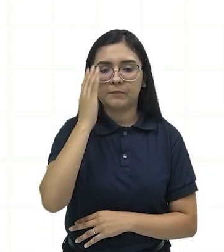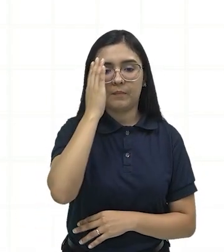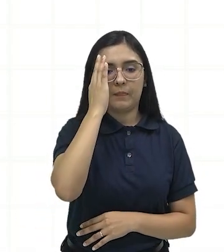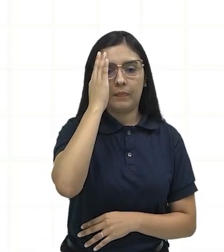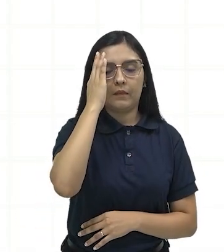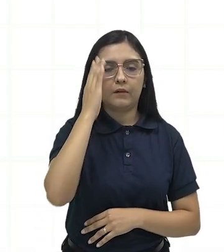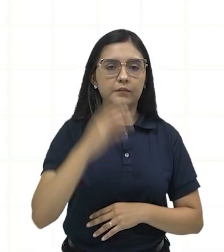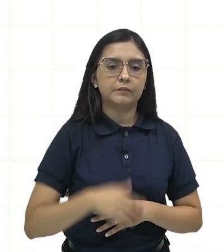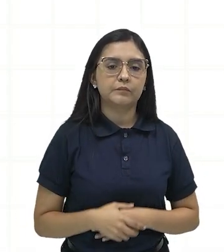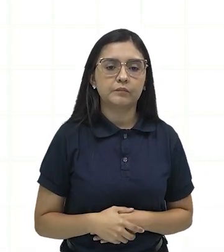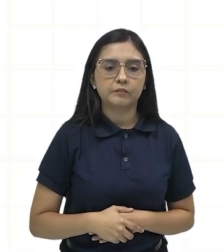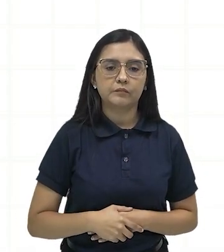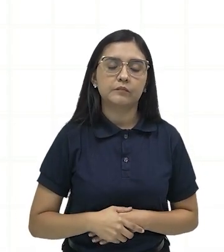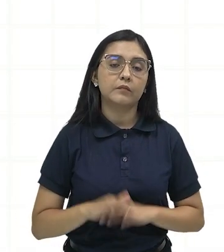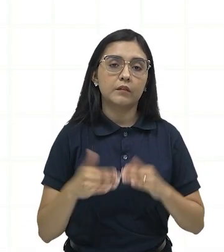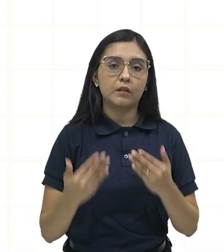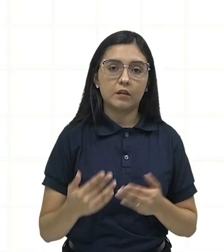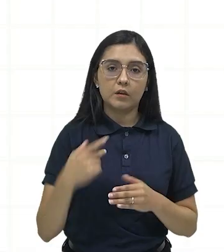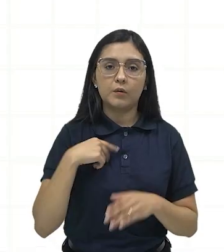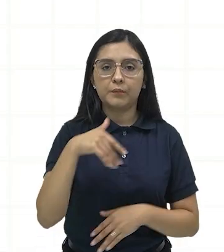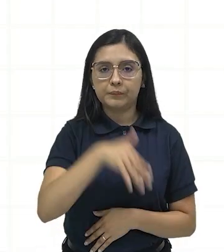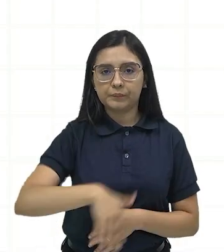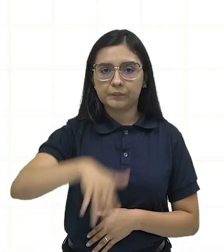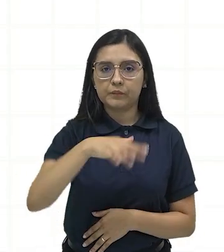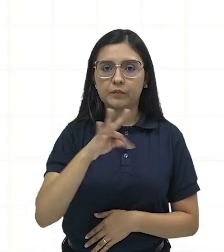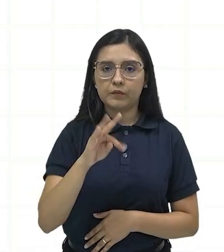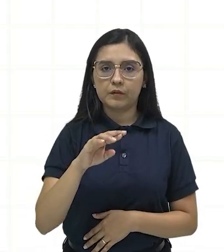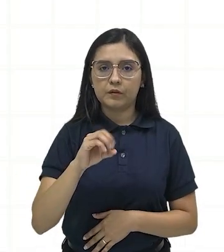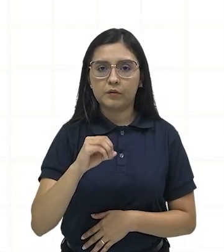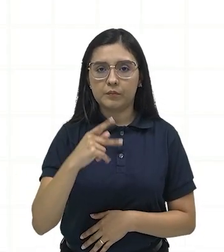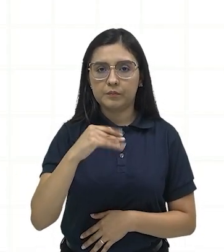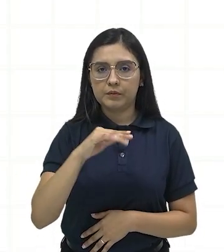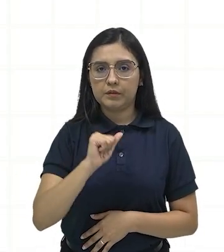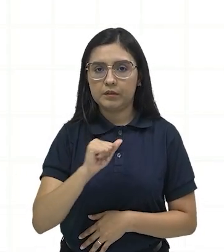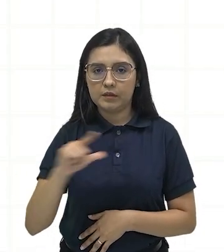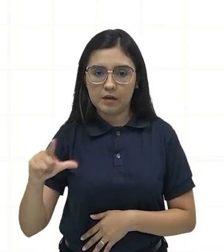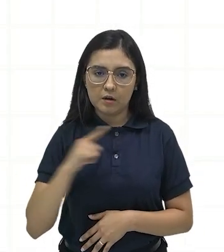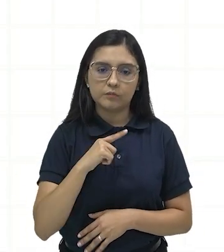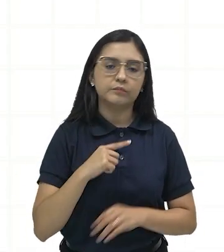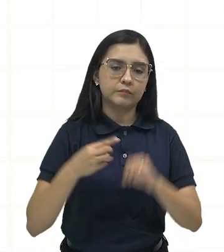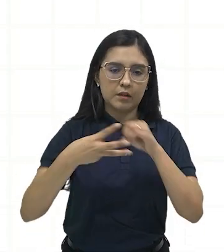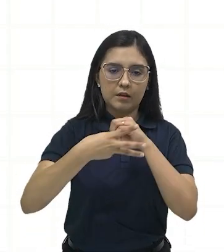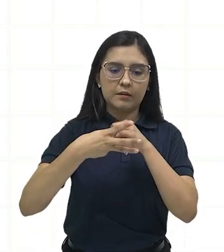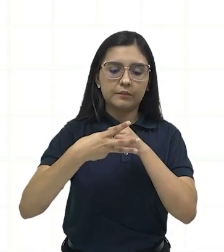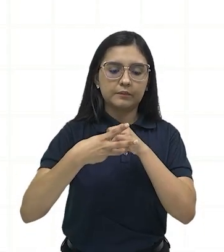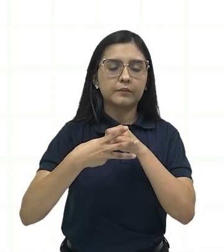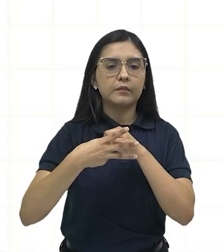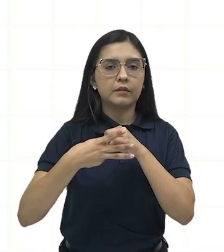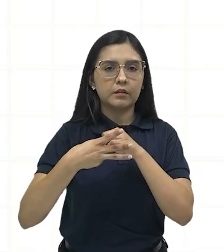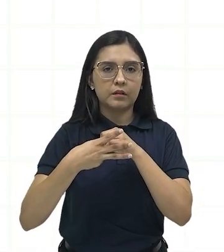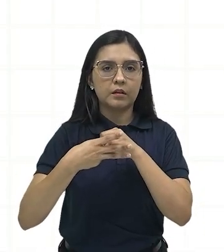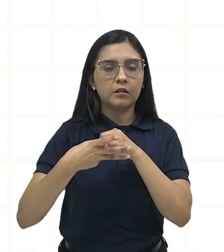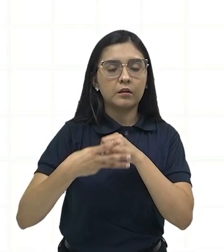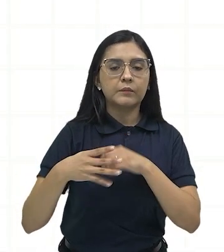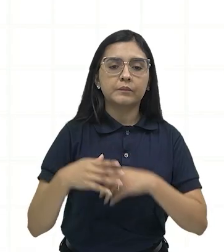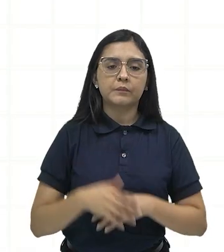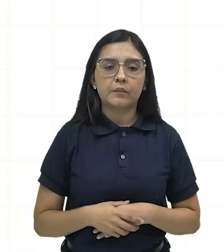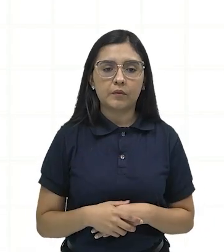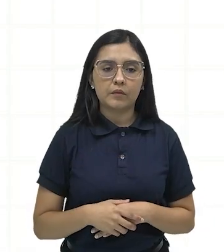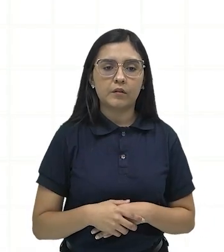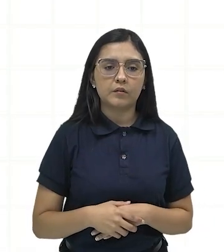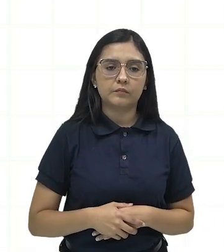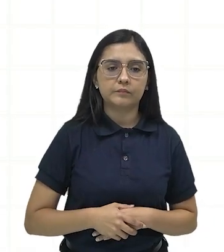ou intertropical é a que vai estar entre os trópicos, né? A zona temperada vai